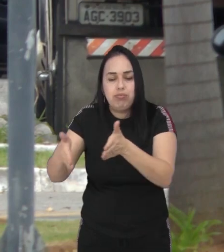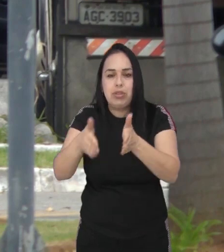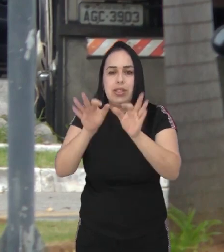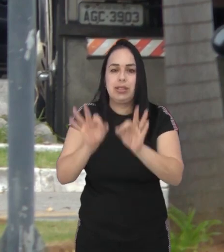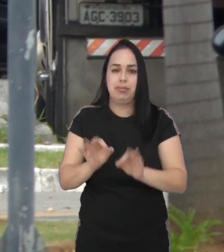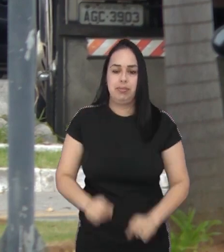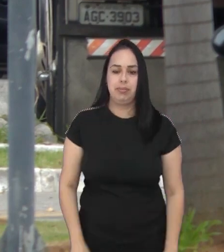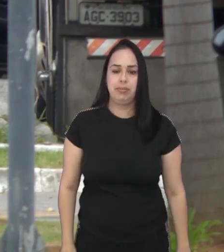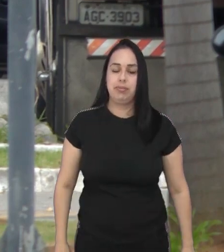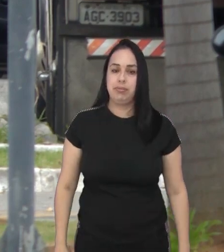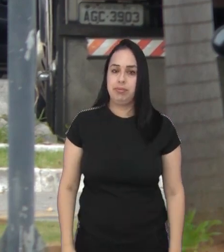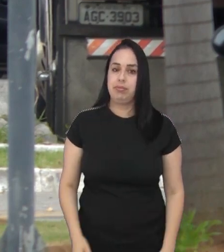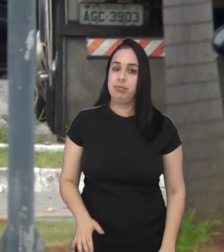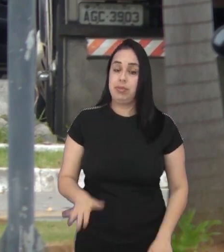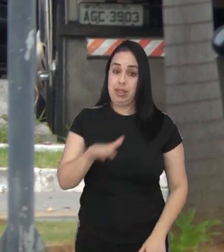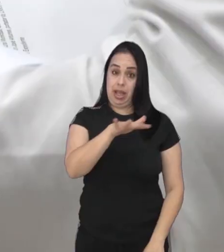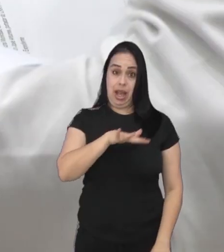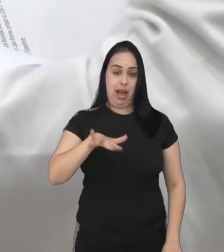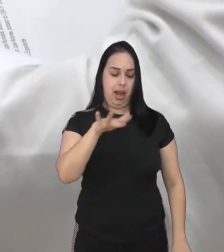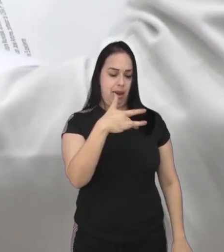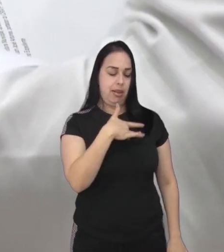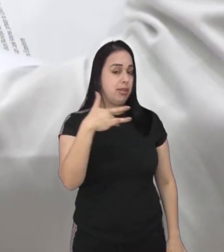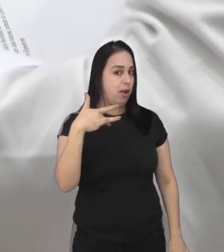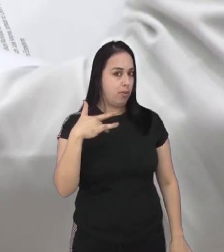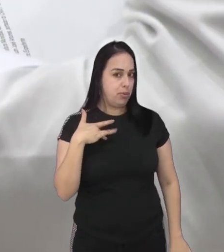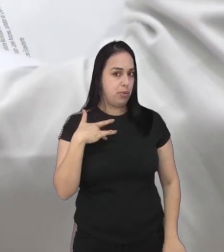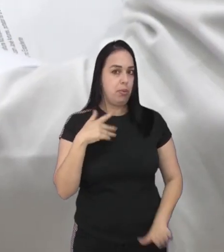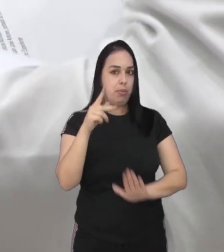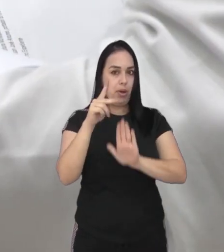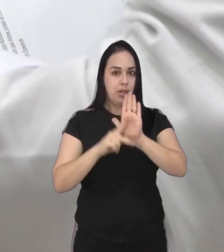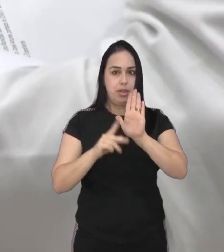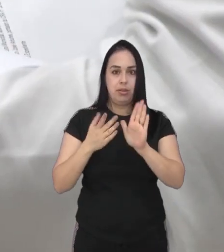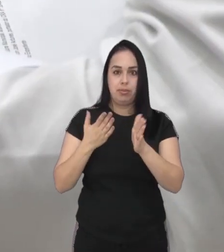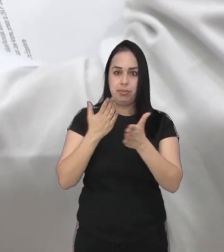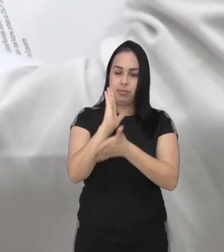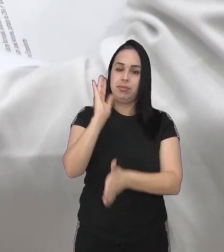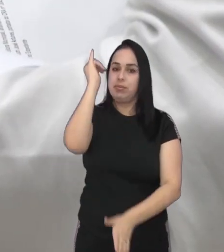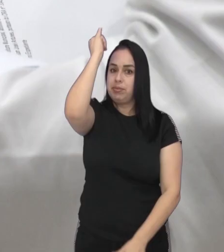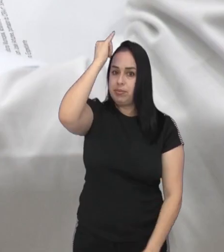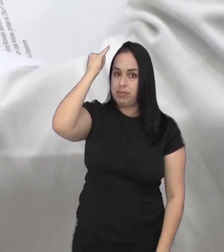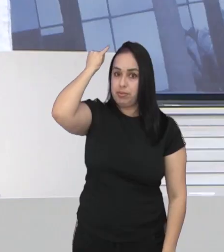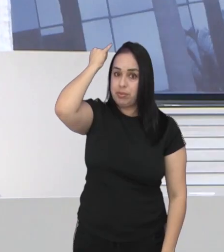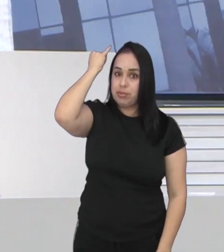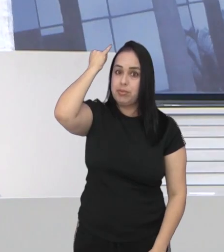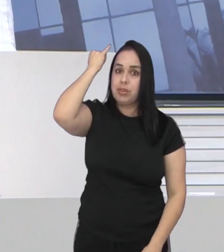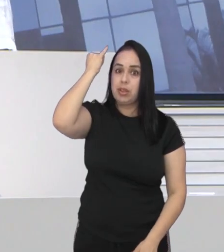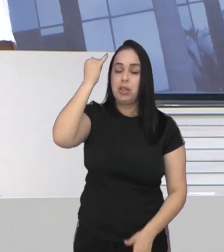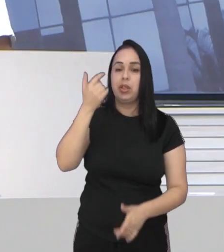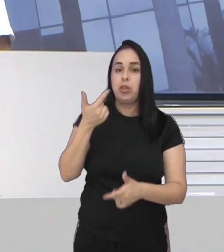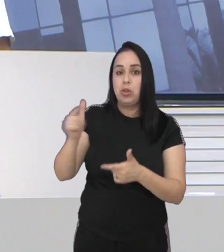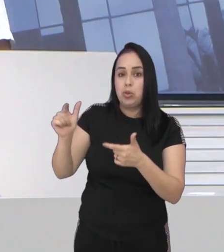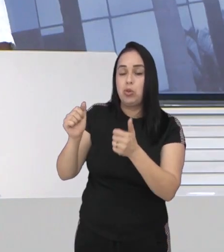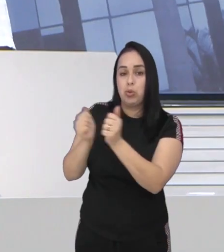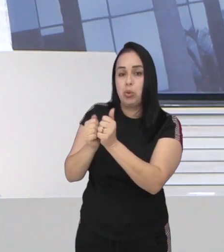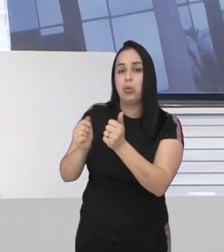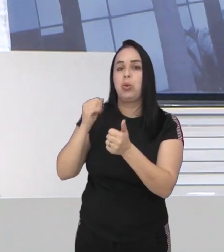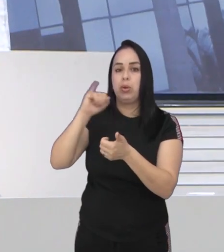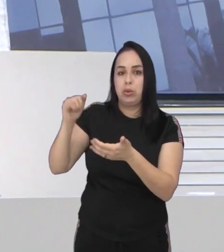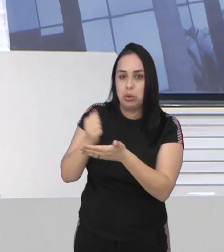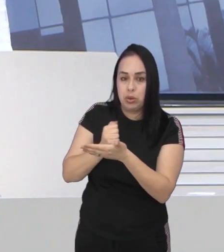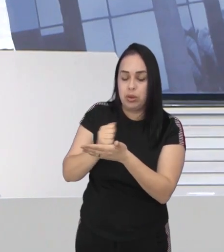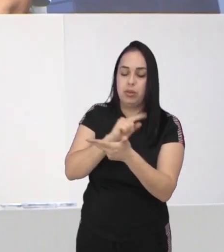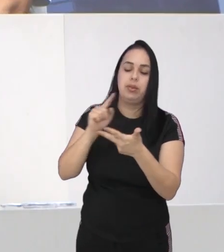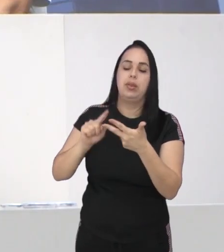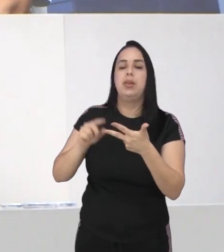em praças e outros locais. Na saúde, um projeto aprovado de autoria do vereador Dr. José Cláudio e